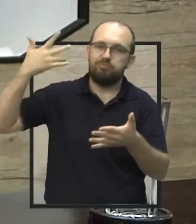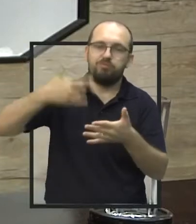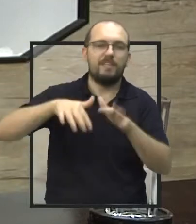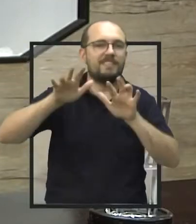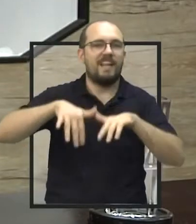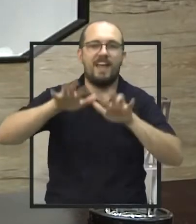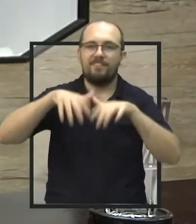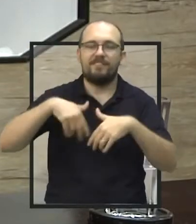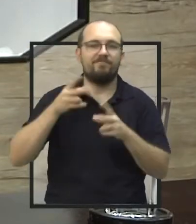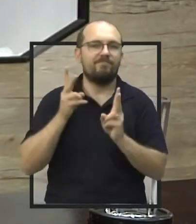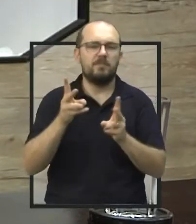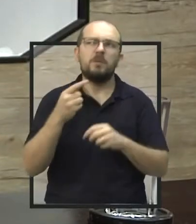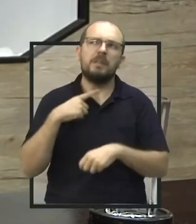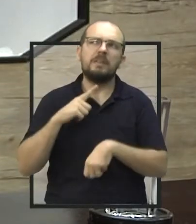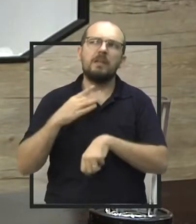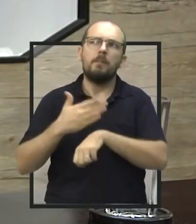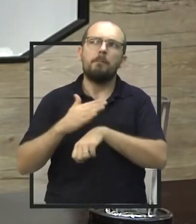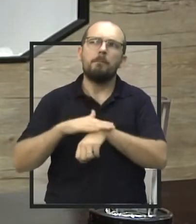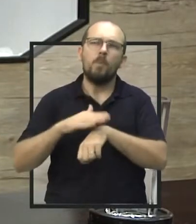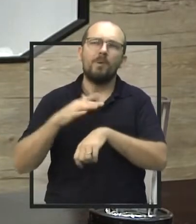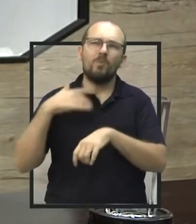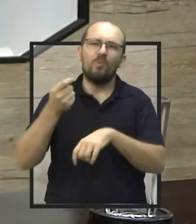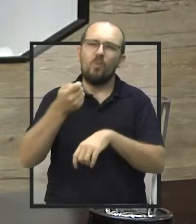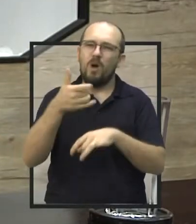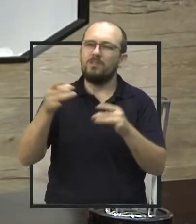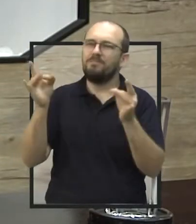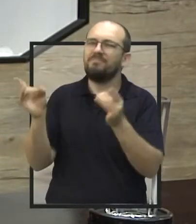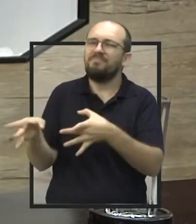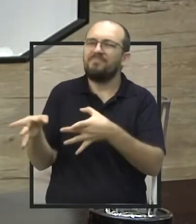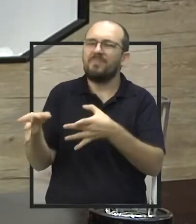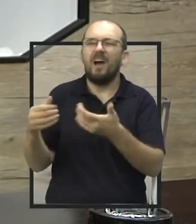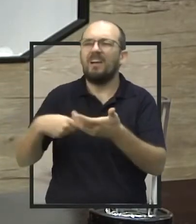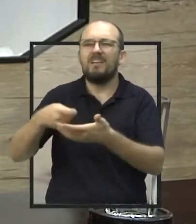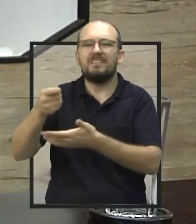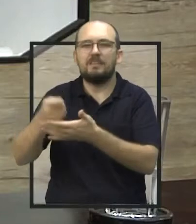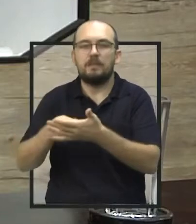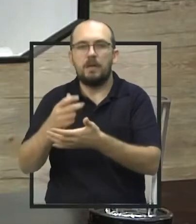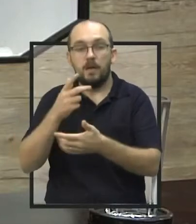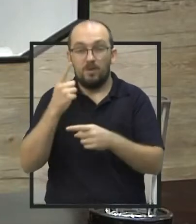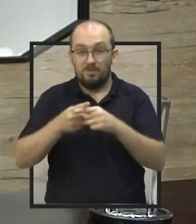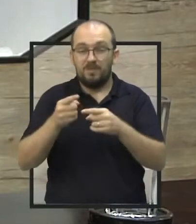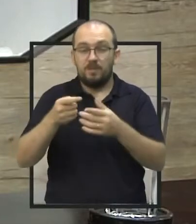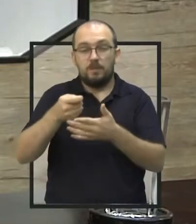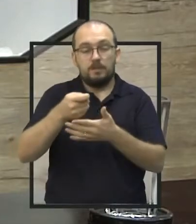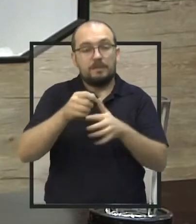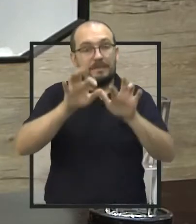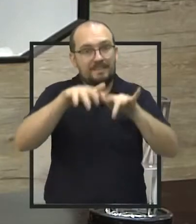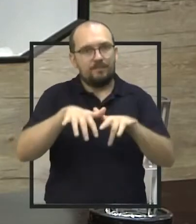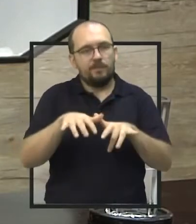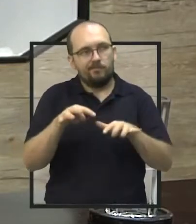isso me trouxe esse presente que é trabalhar como escritora, trabalhar com a literatura.